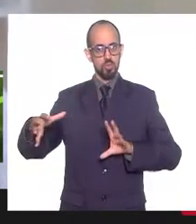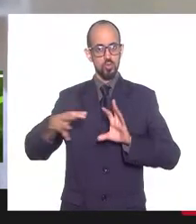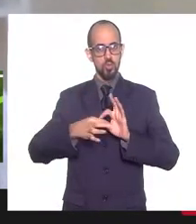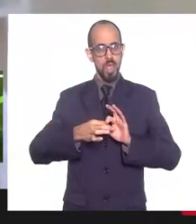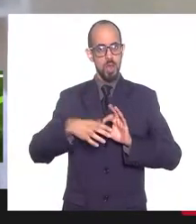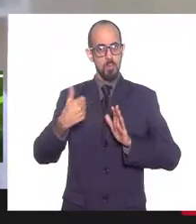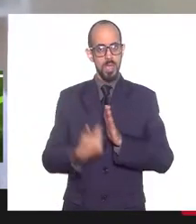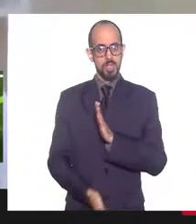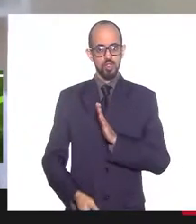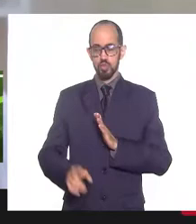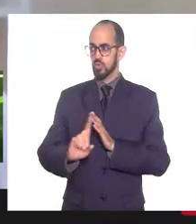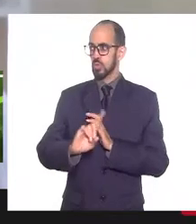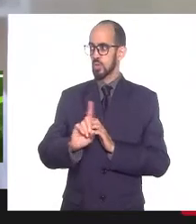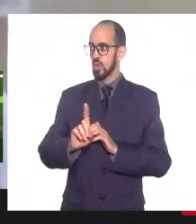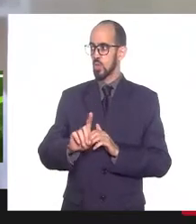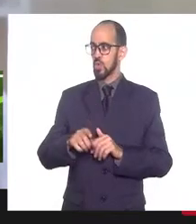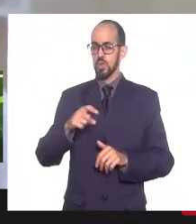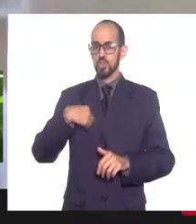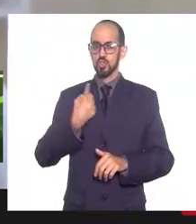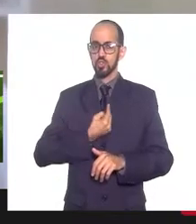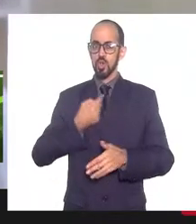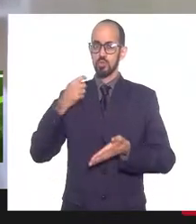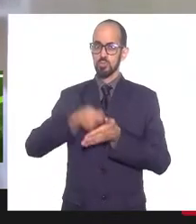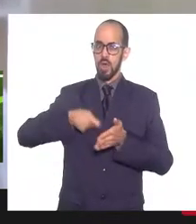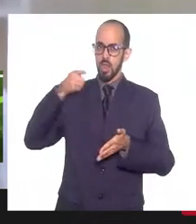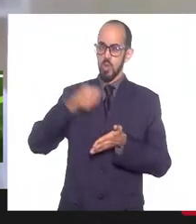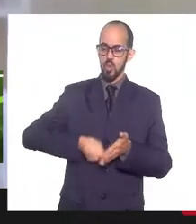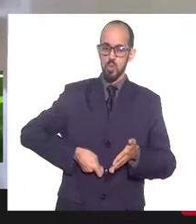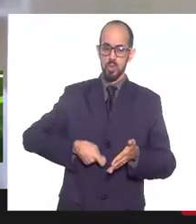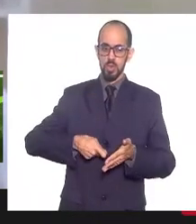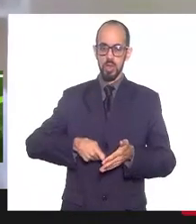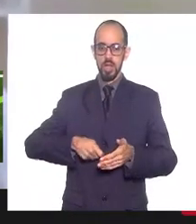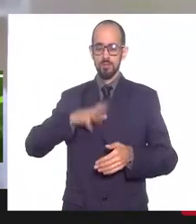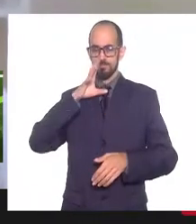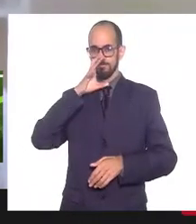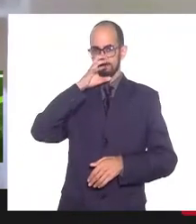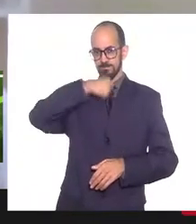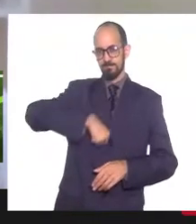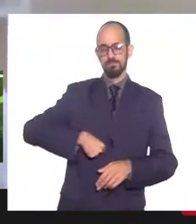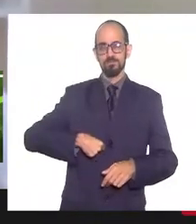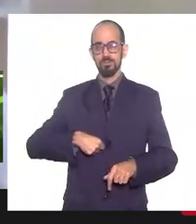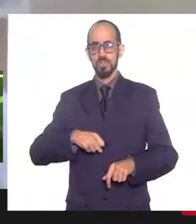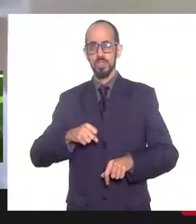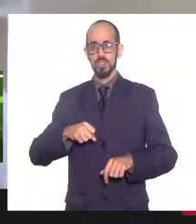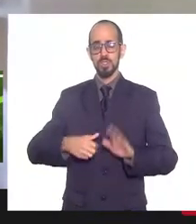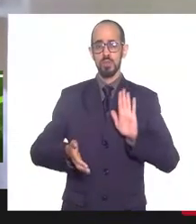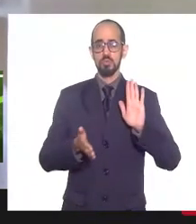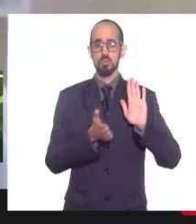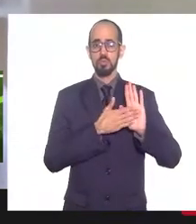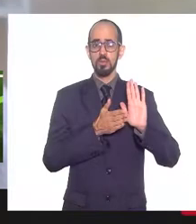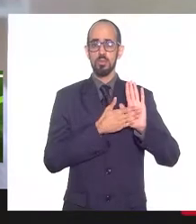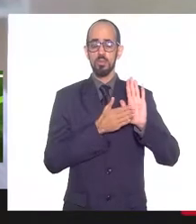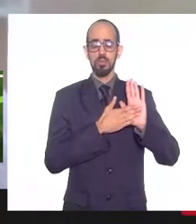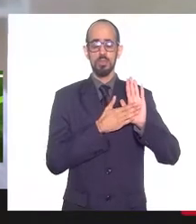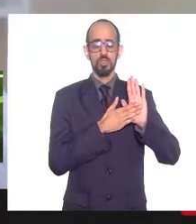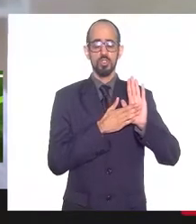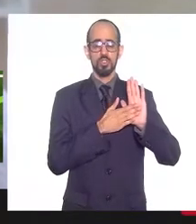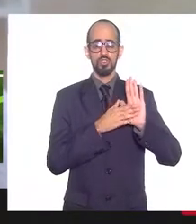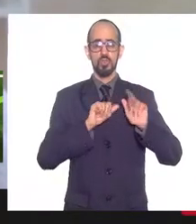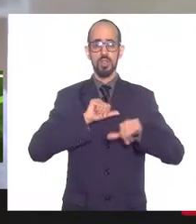um povo de luta, resistência, muita resiliência. Estamos comprometidas com as